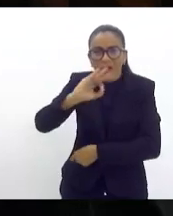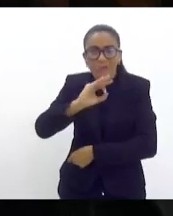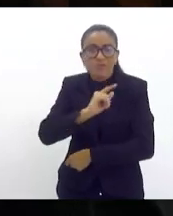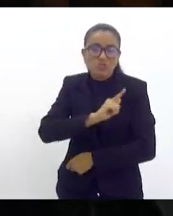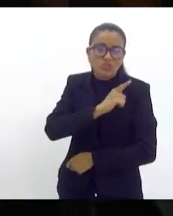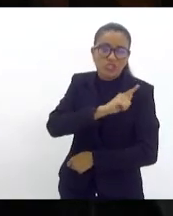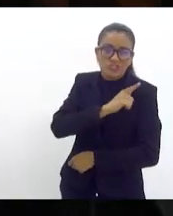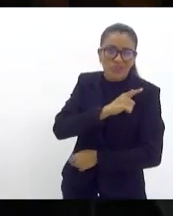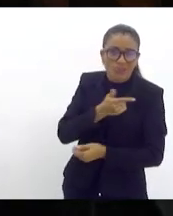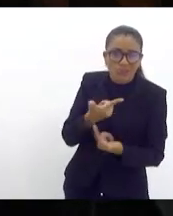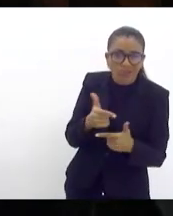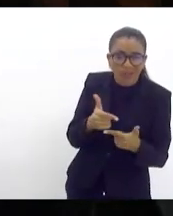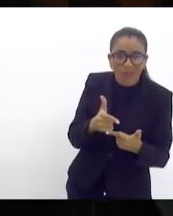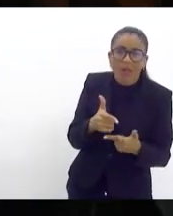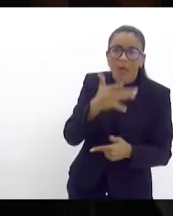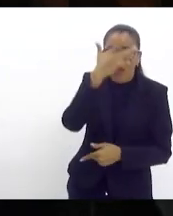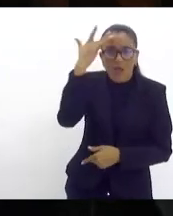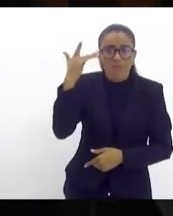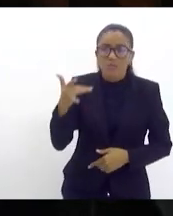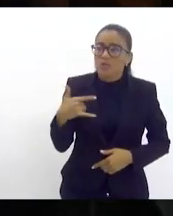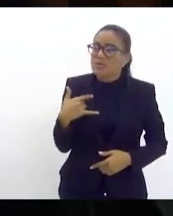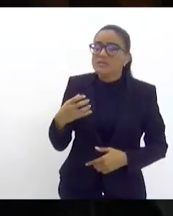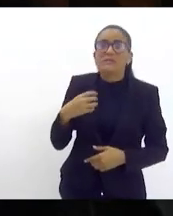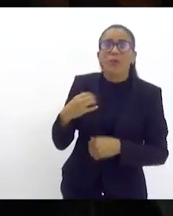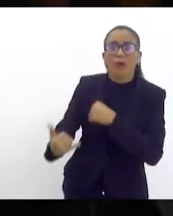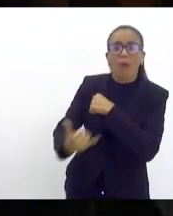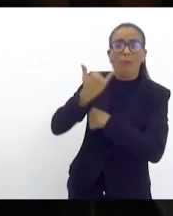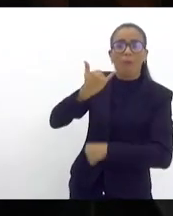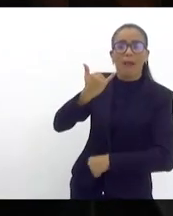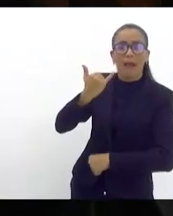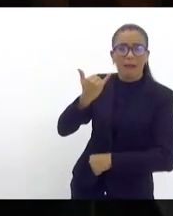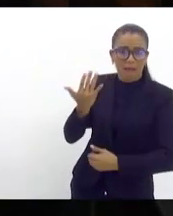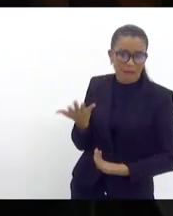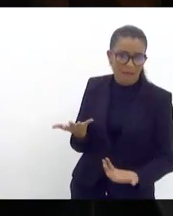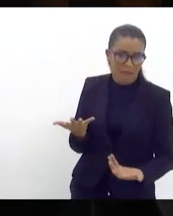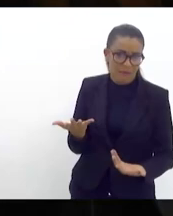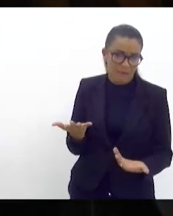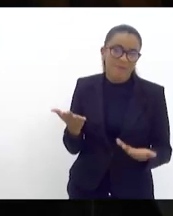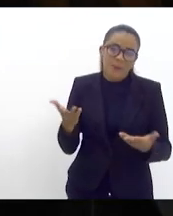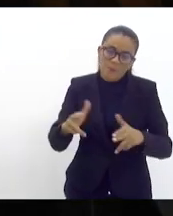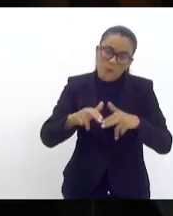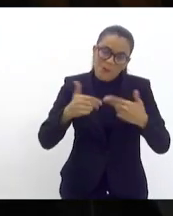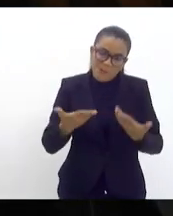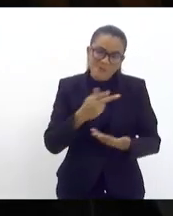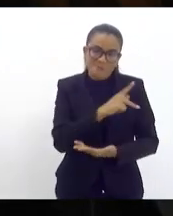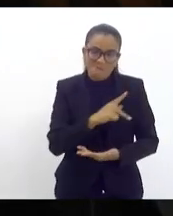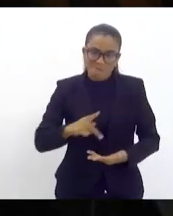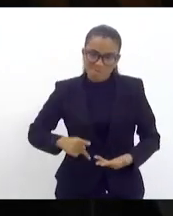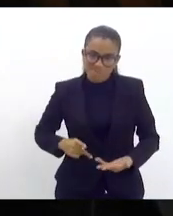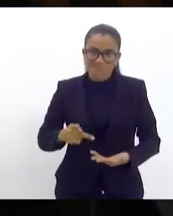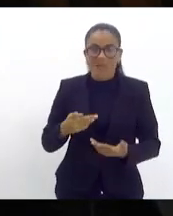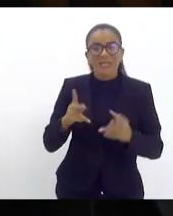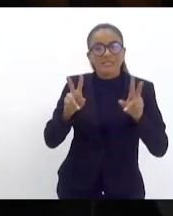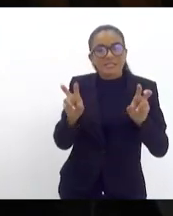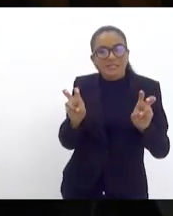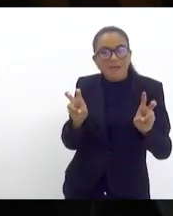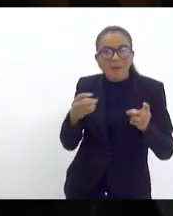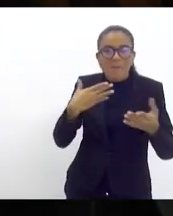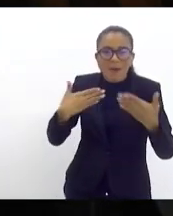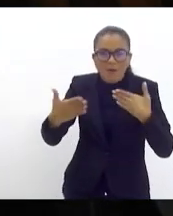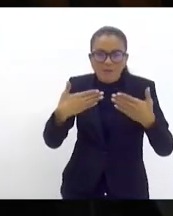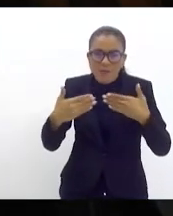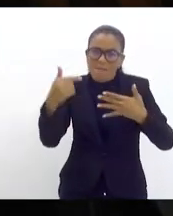se sente lubridiado então por isso senhor presidente trouxe aqui esse tema para essas